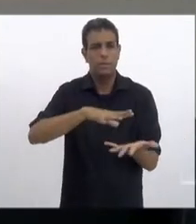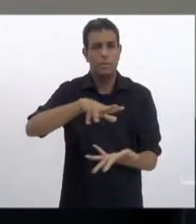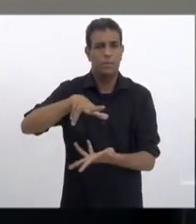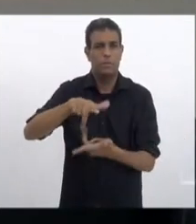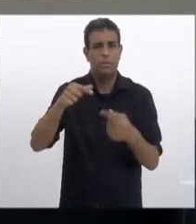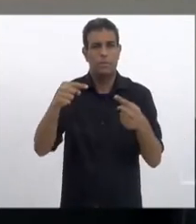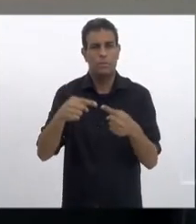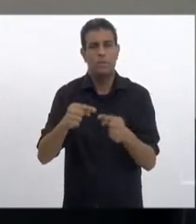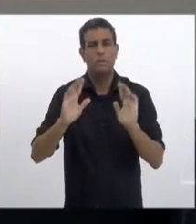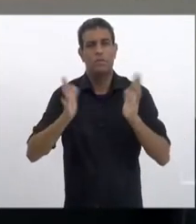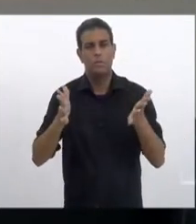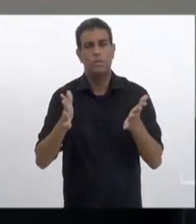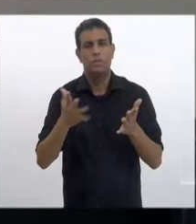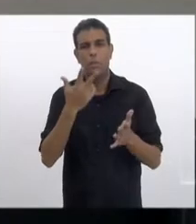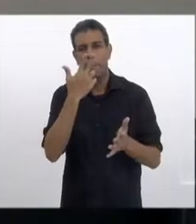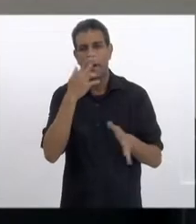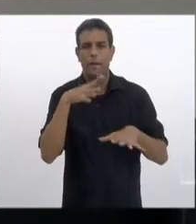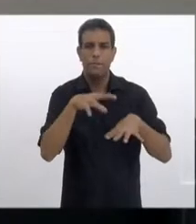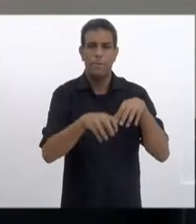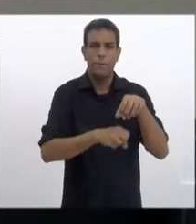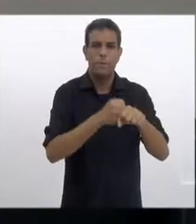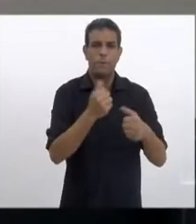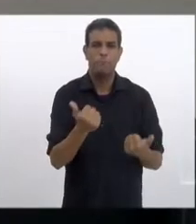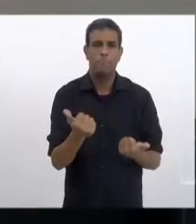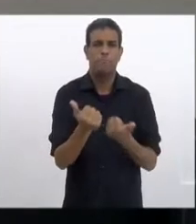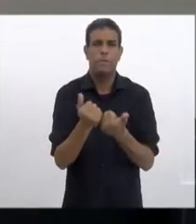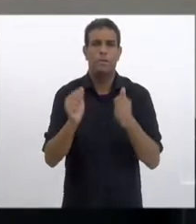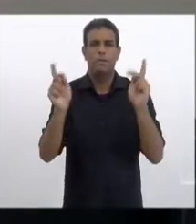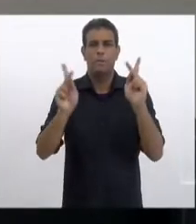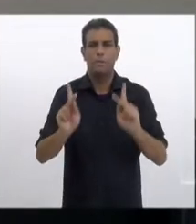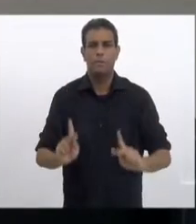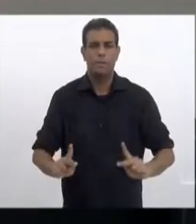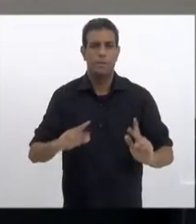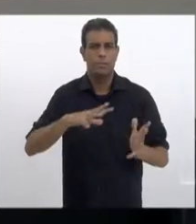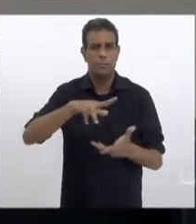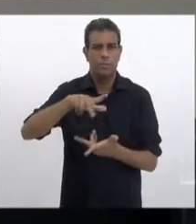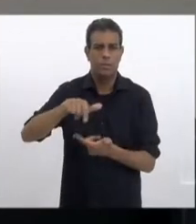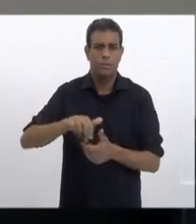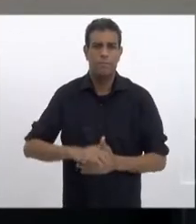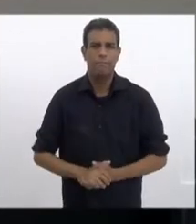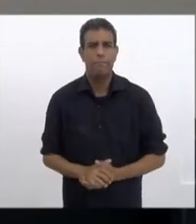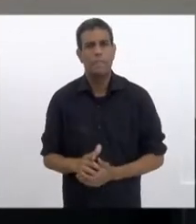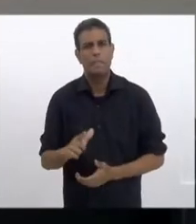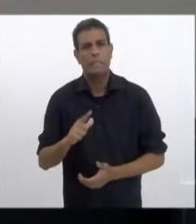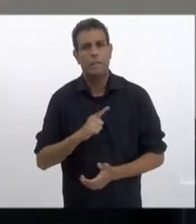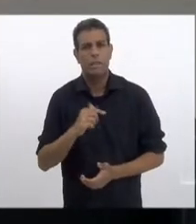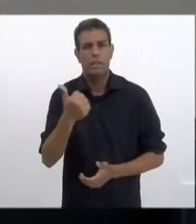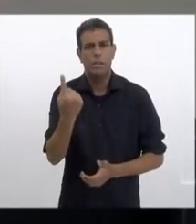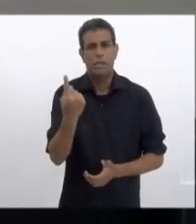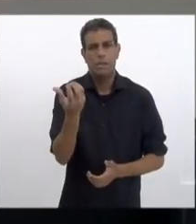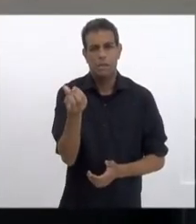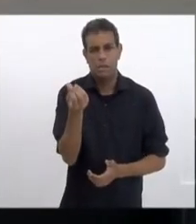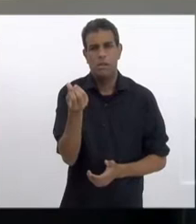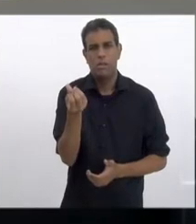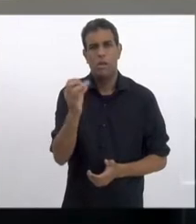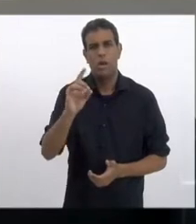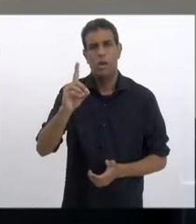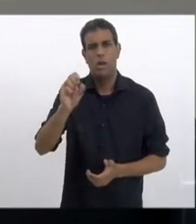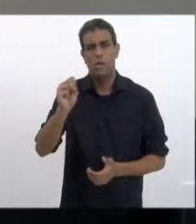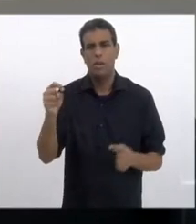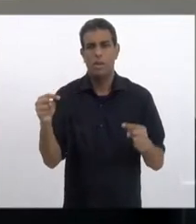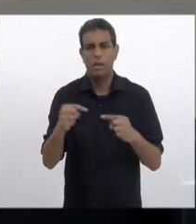Unidas, que busca fortalecer a paz universal, composto por 16 objetivos